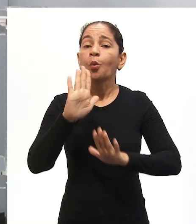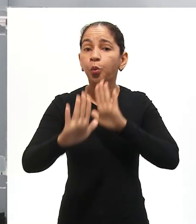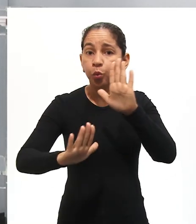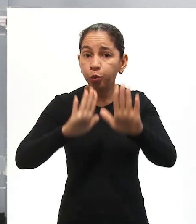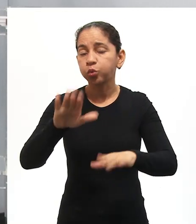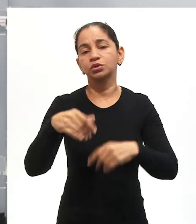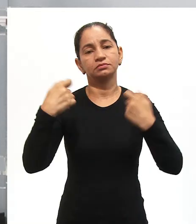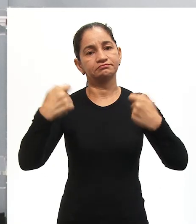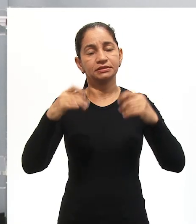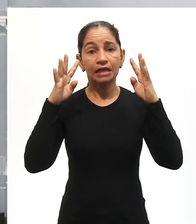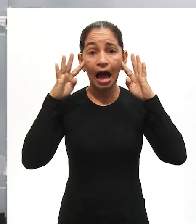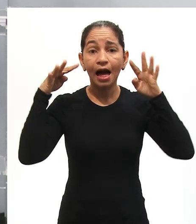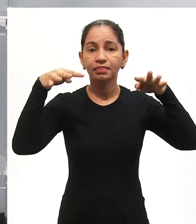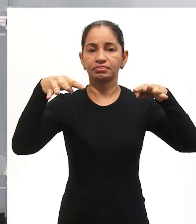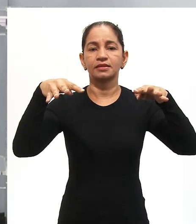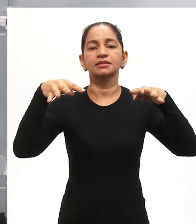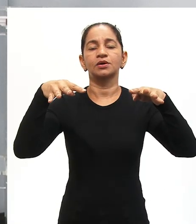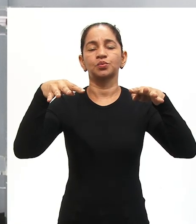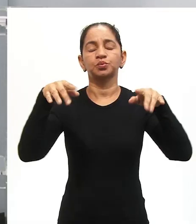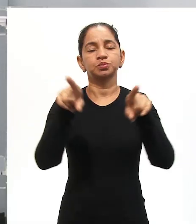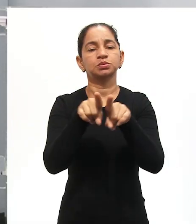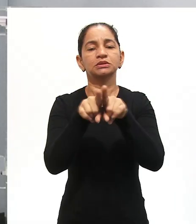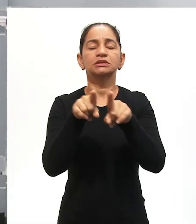muito cuidado, muita atenção